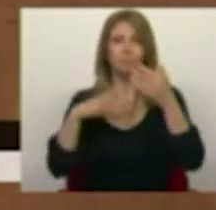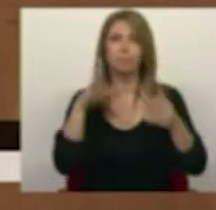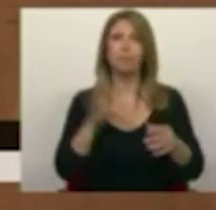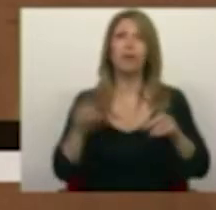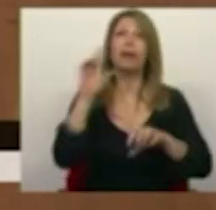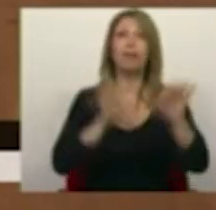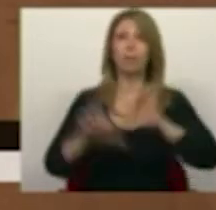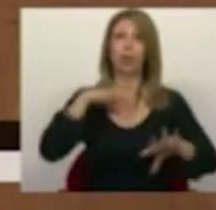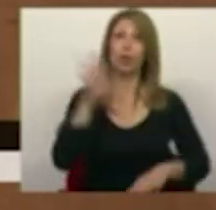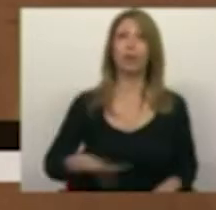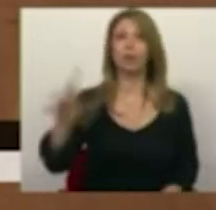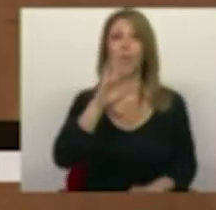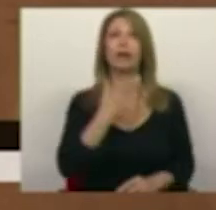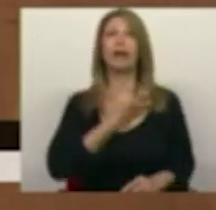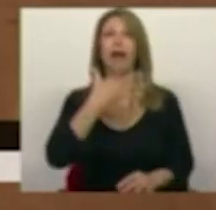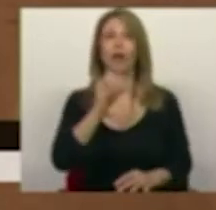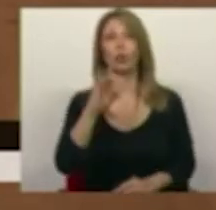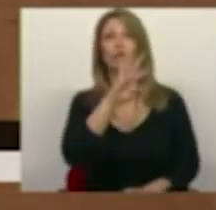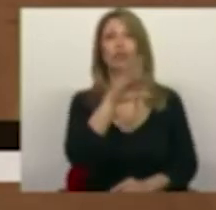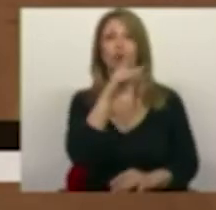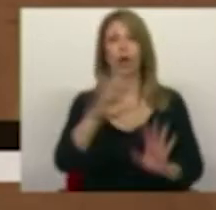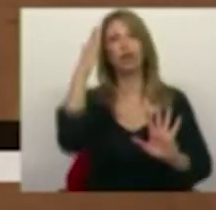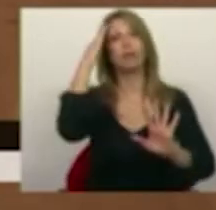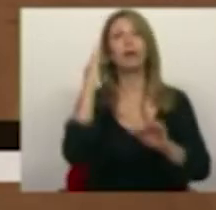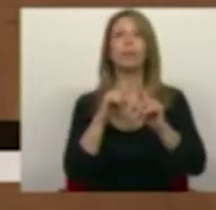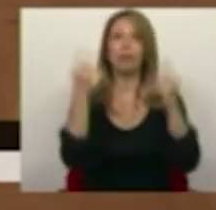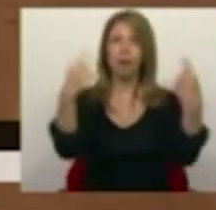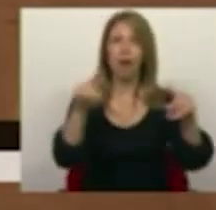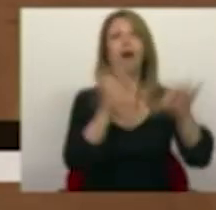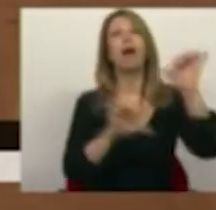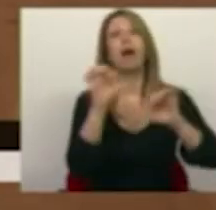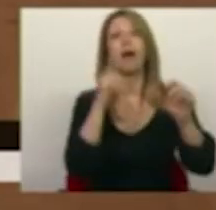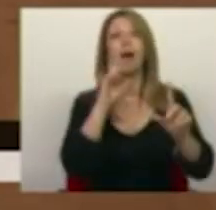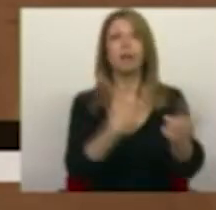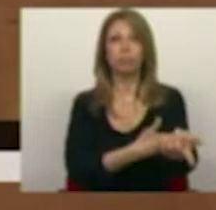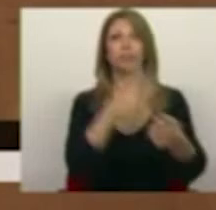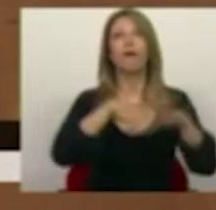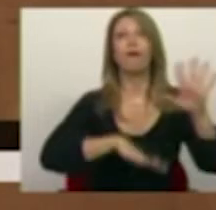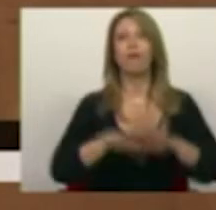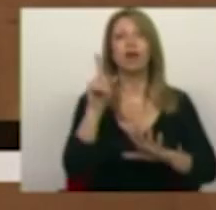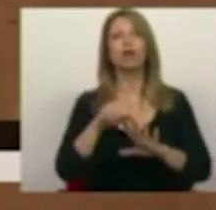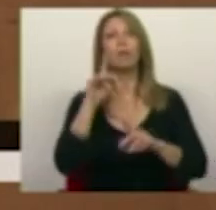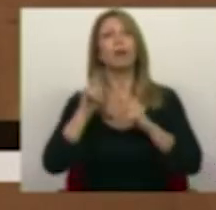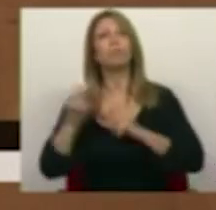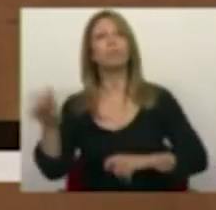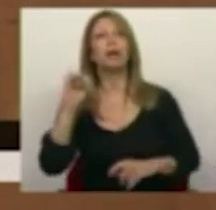capacidade de realização de análises. Está em curso o reforço da linha SNS 24